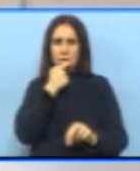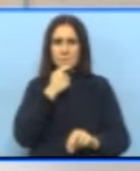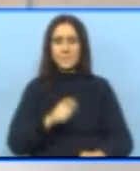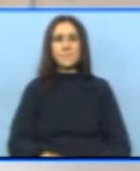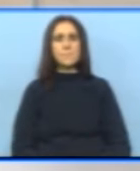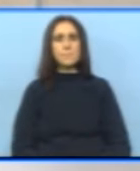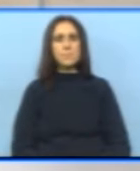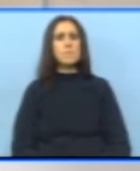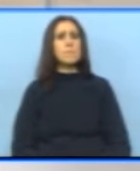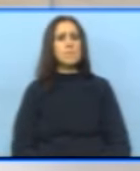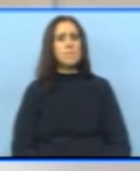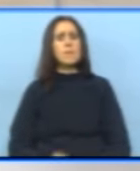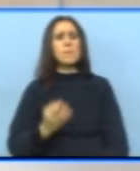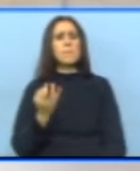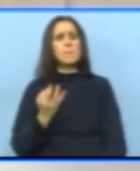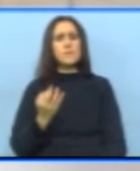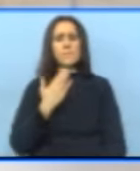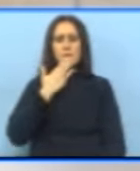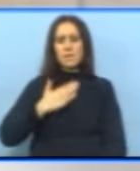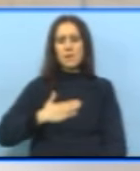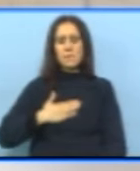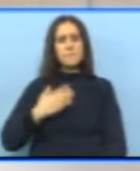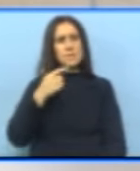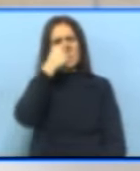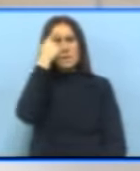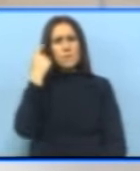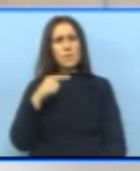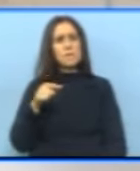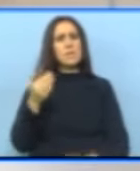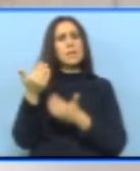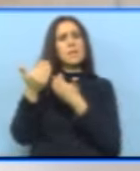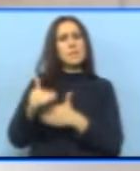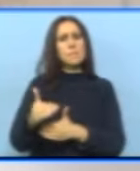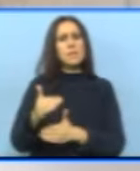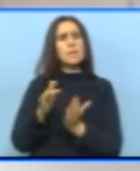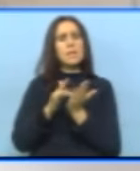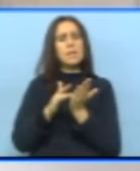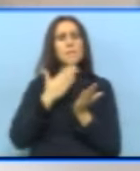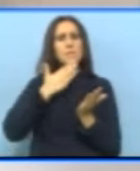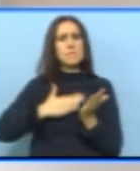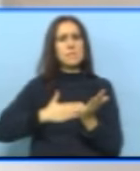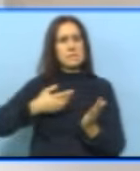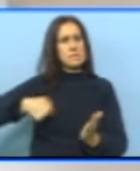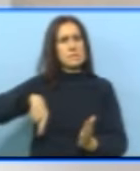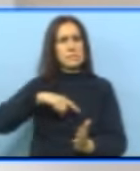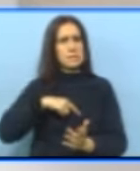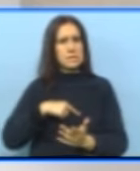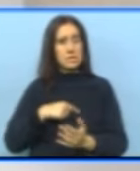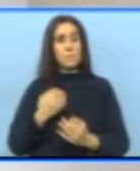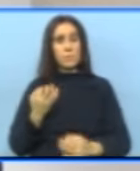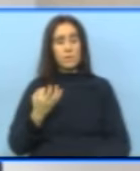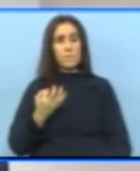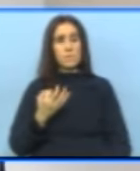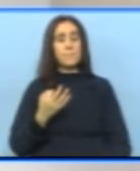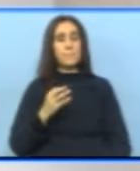é a dificuldade que nos traz e a limitação que o livro do Levítico nos impõe? É porque ela limita